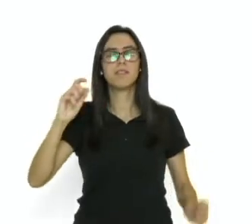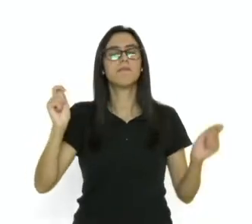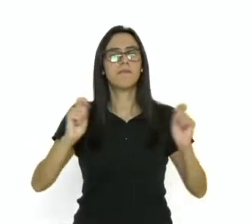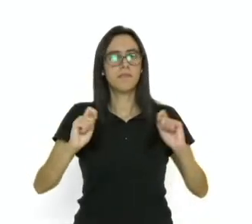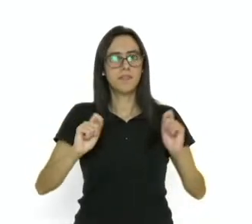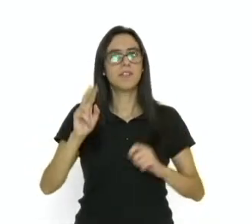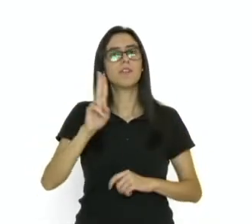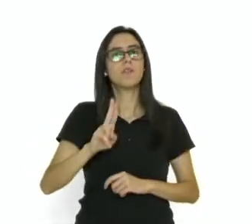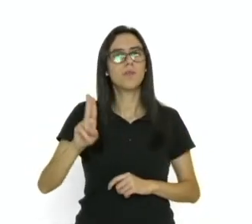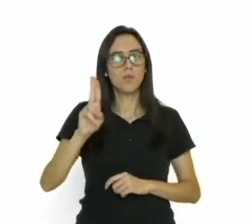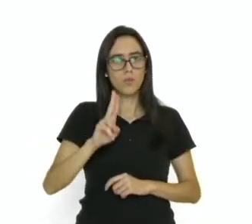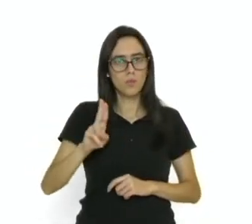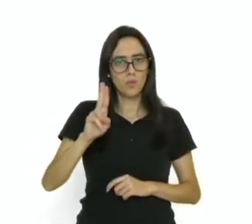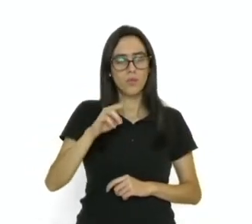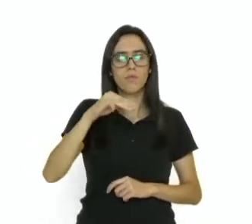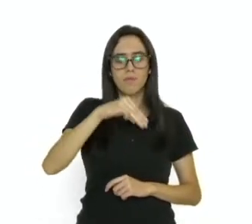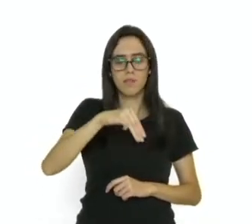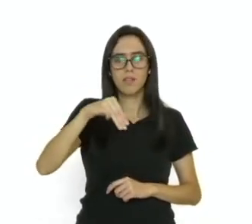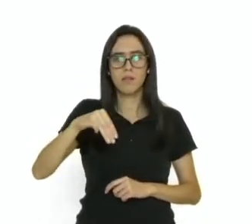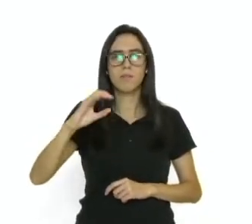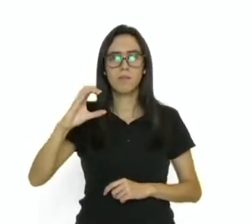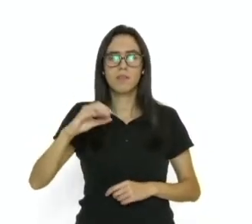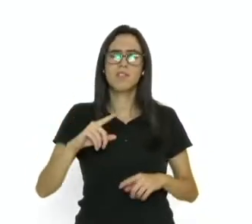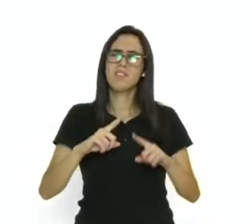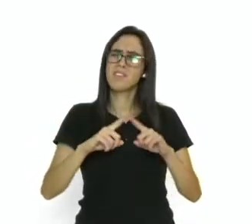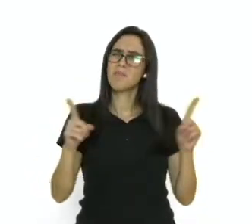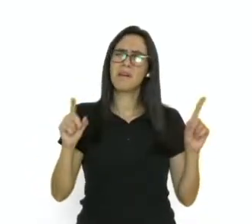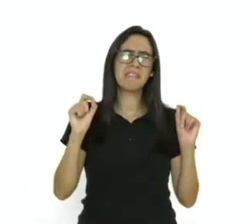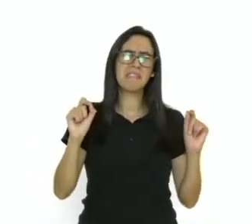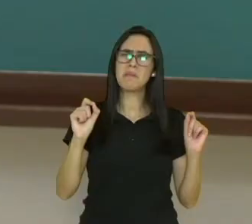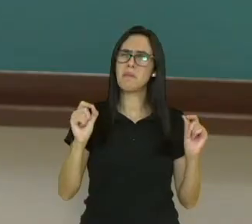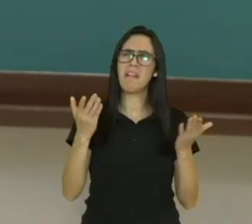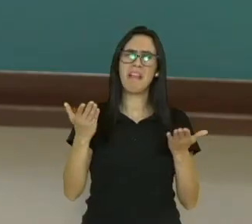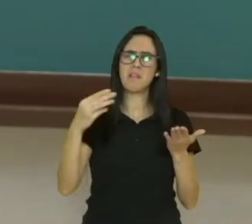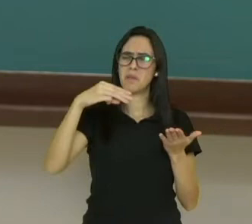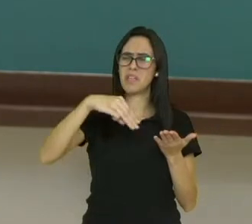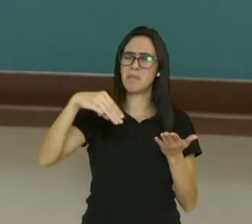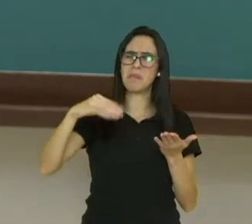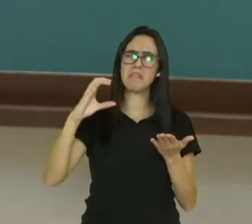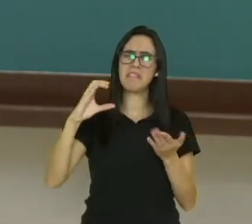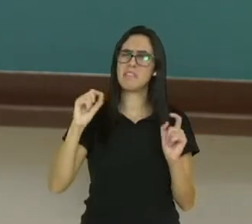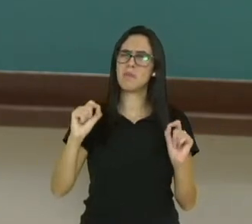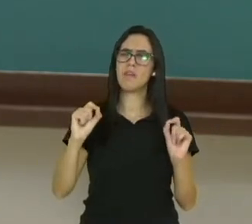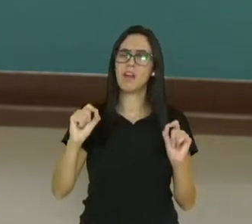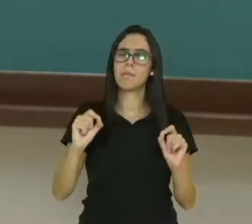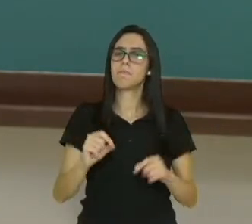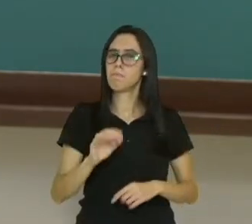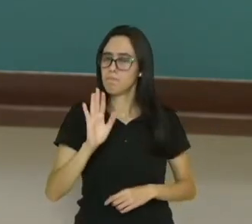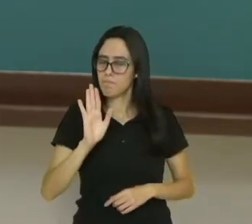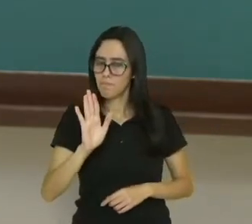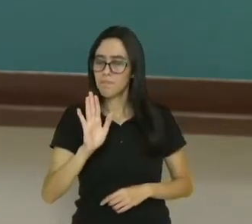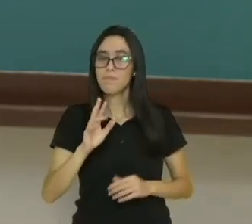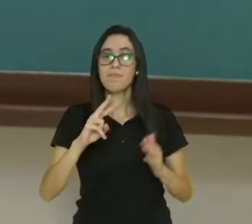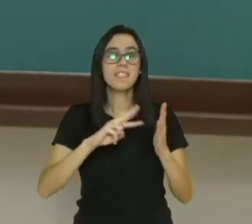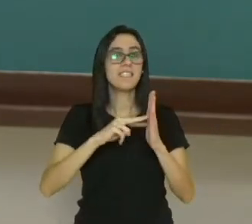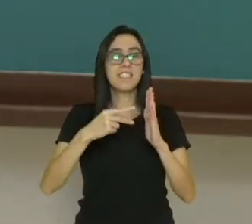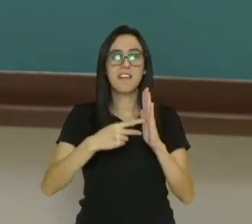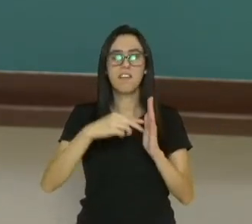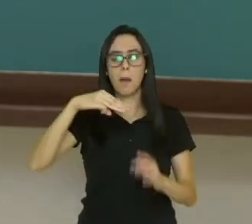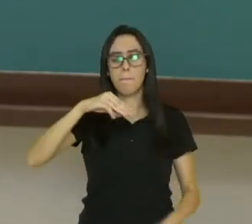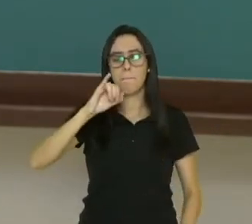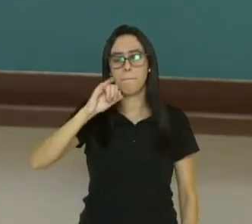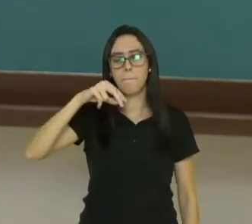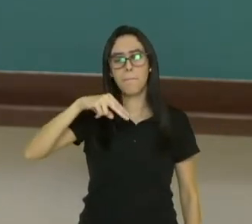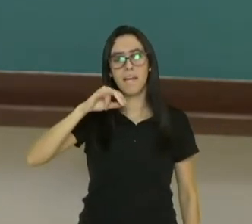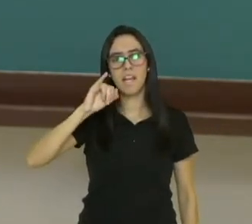usar entre os denominadores. Tá, mas o que é isso, professor? O que é MMC mesmo? Pessoal, mínimo múltiplo